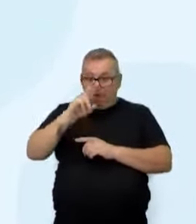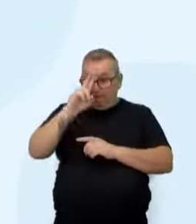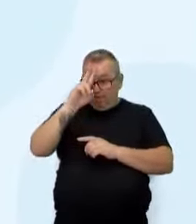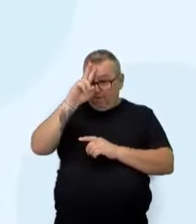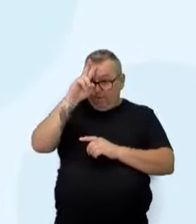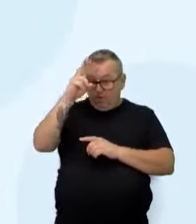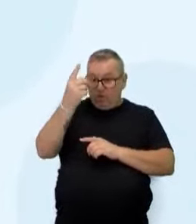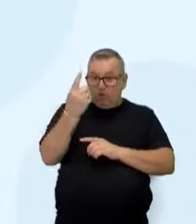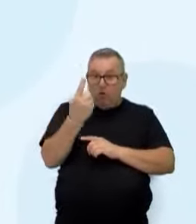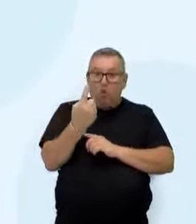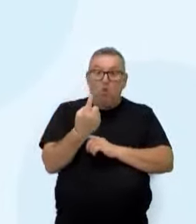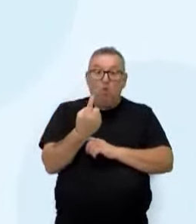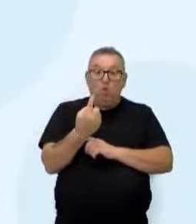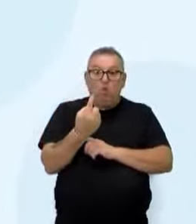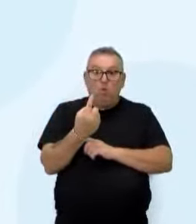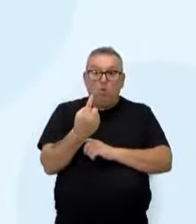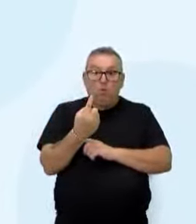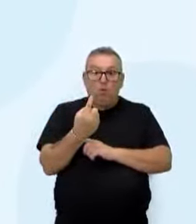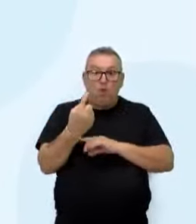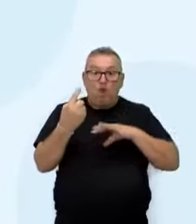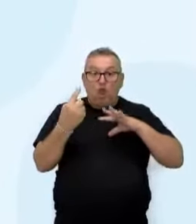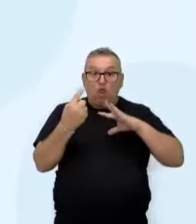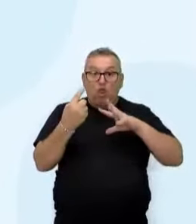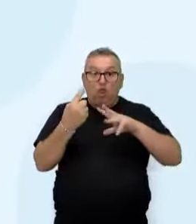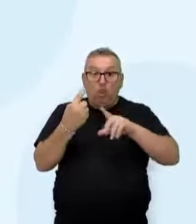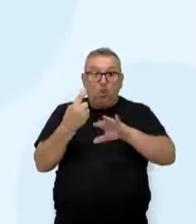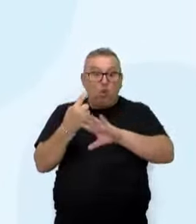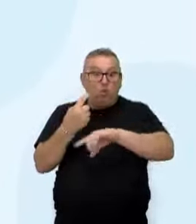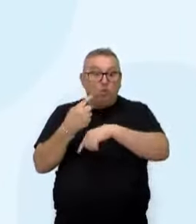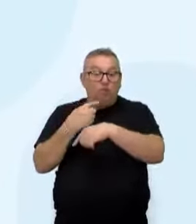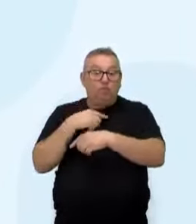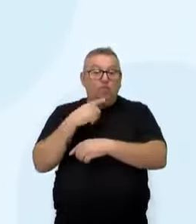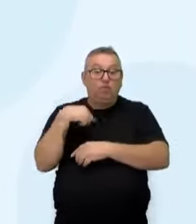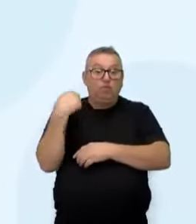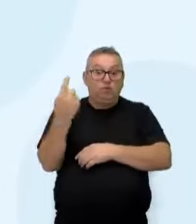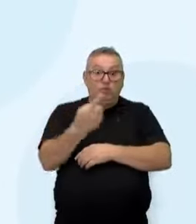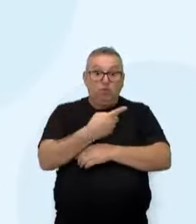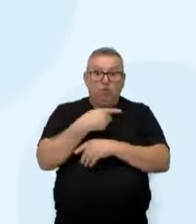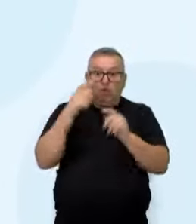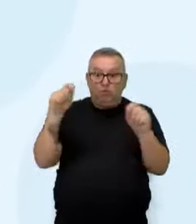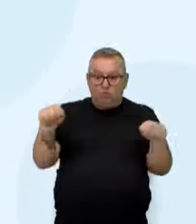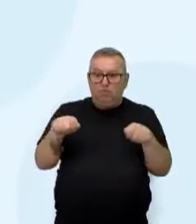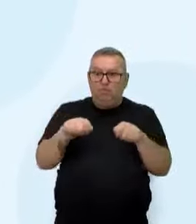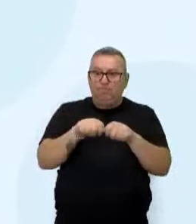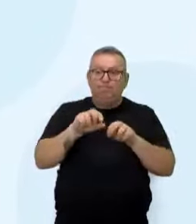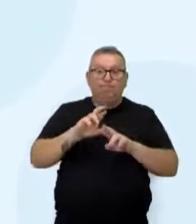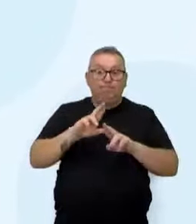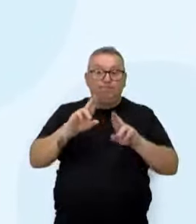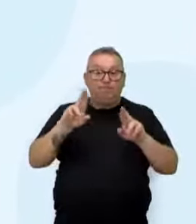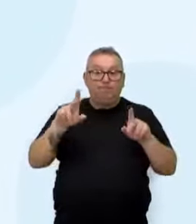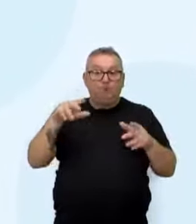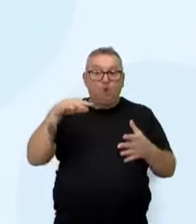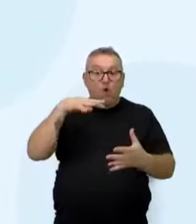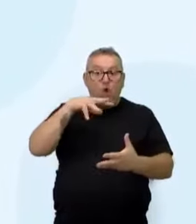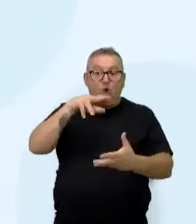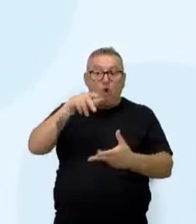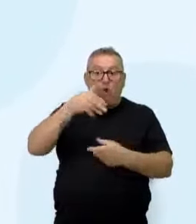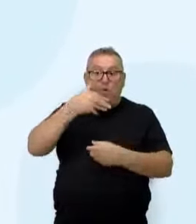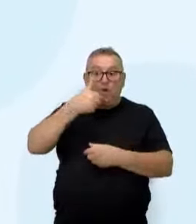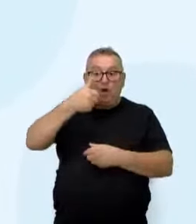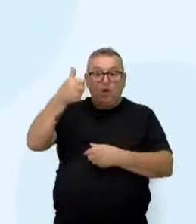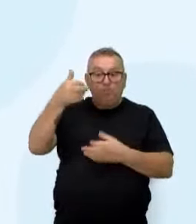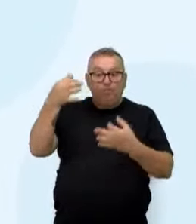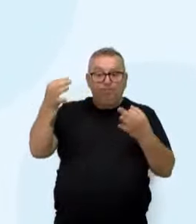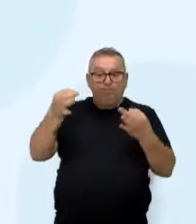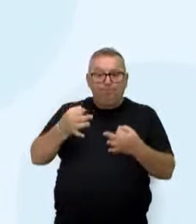um. Todos nós podemos fazer a diferença em favor de um mundo melhor, mais justo,